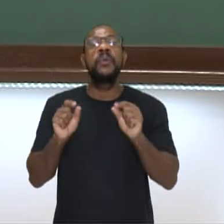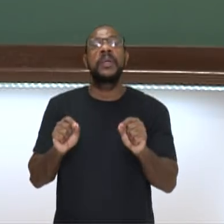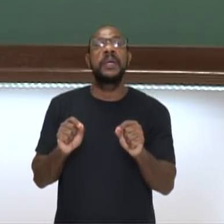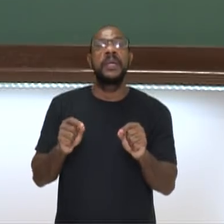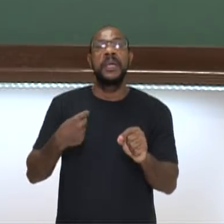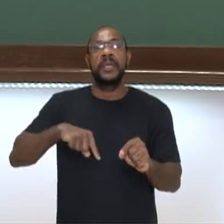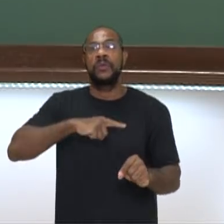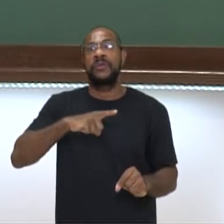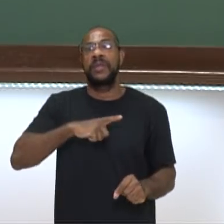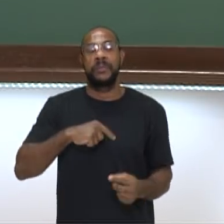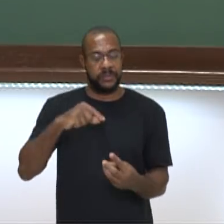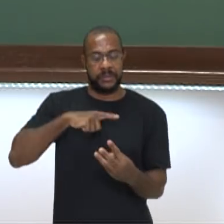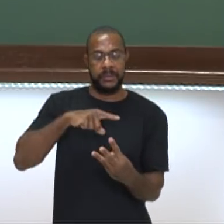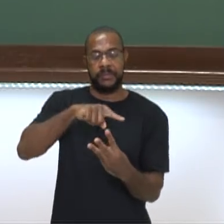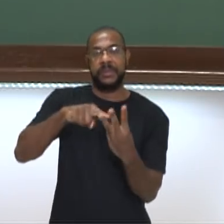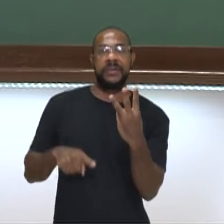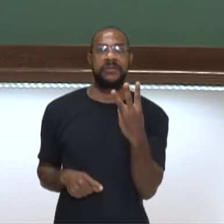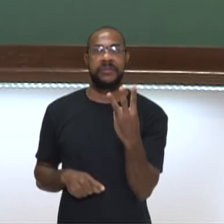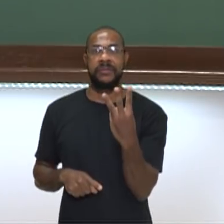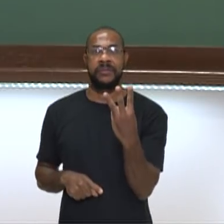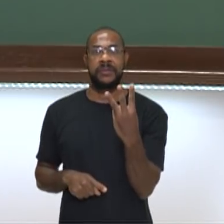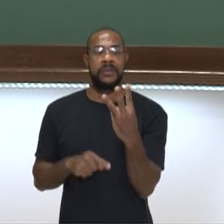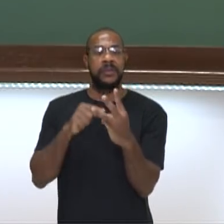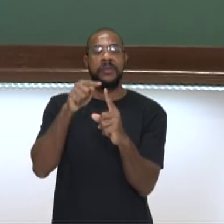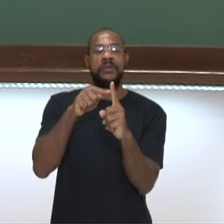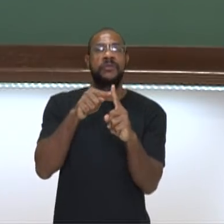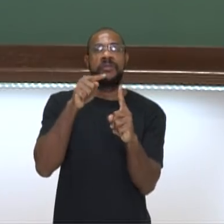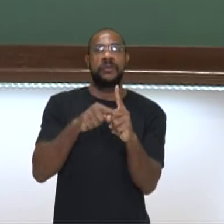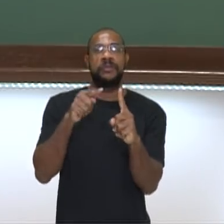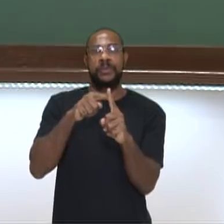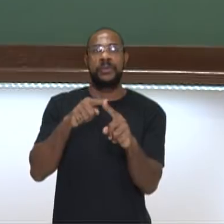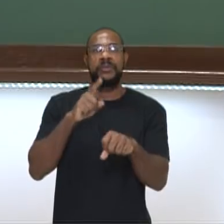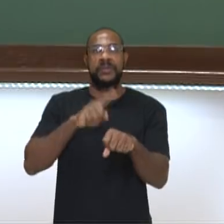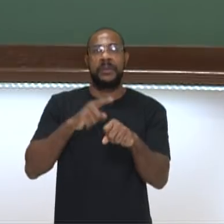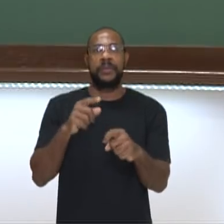temos 3 tipos de tempo na nossa dança: o rápido, o